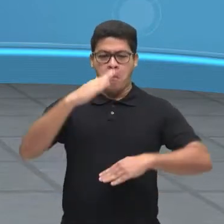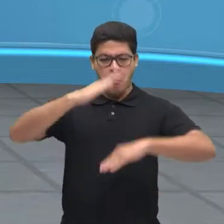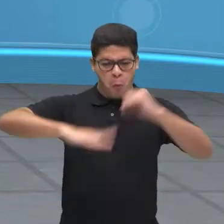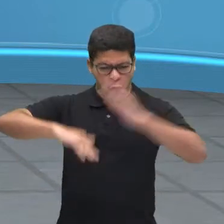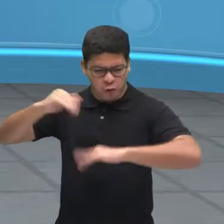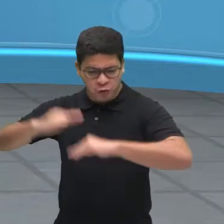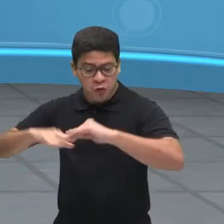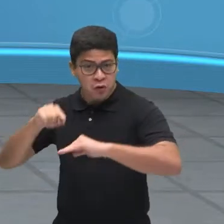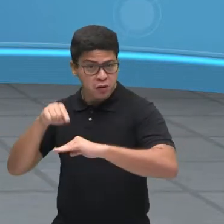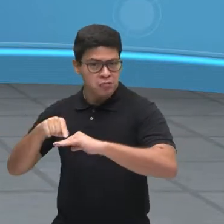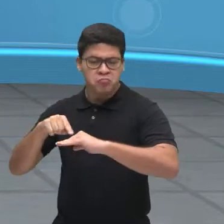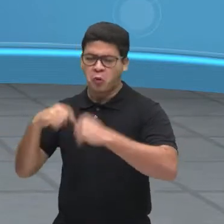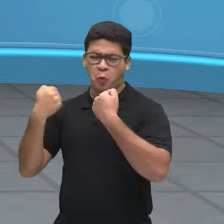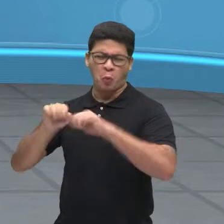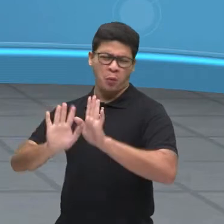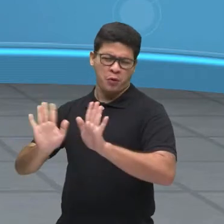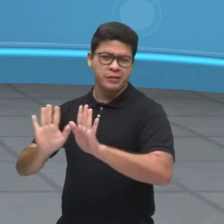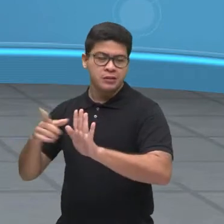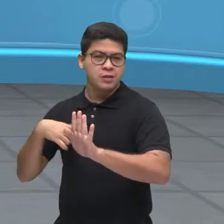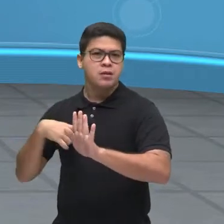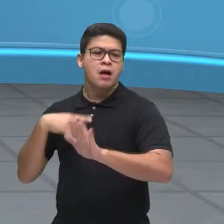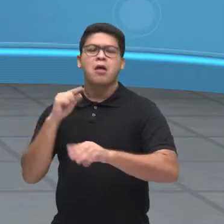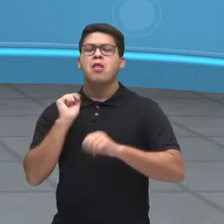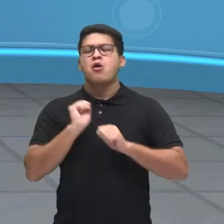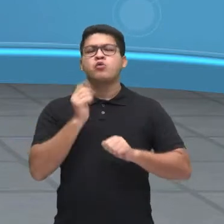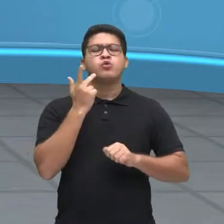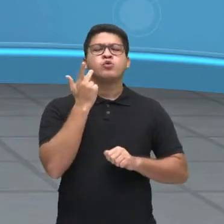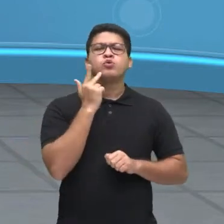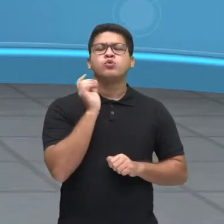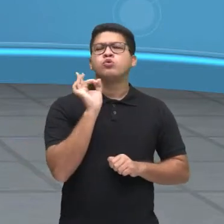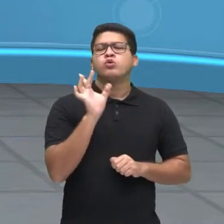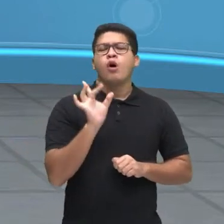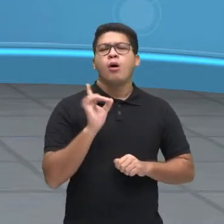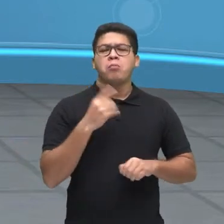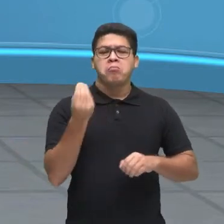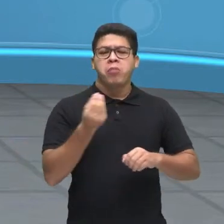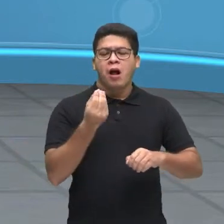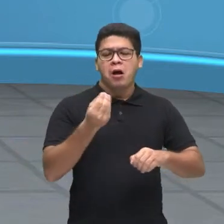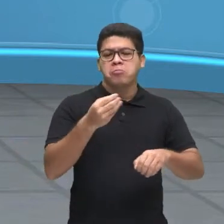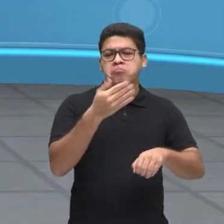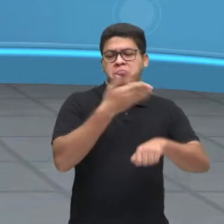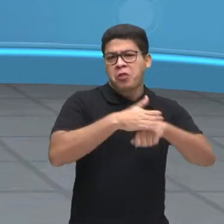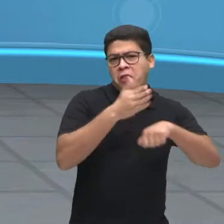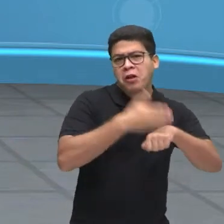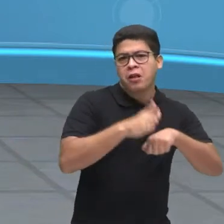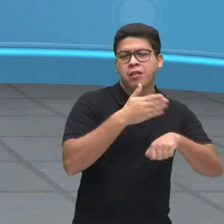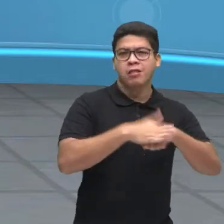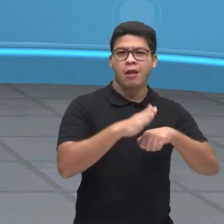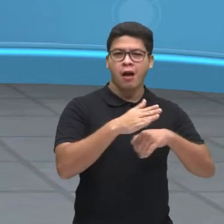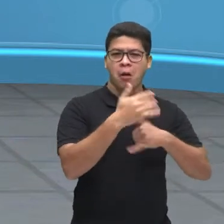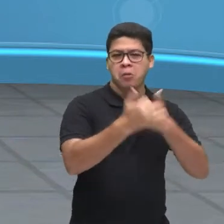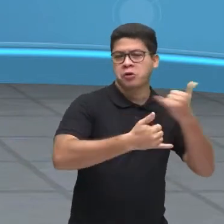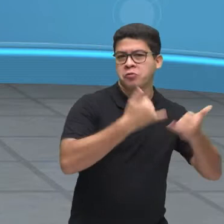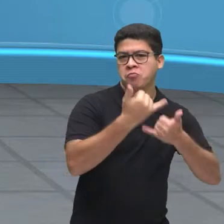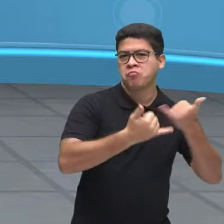quando as moças, né, entram nesse caminho, os treinamentos são intensos, né? E